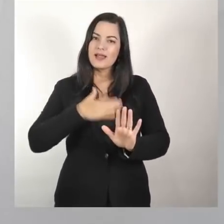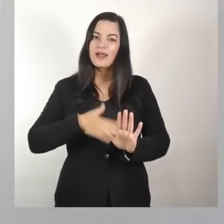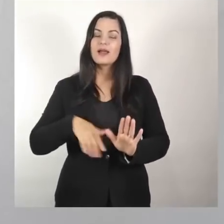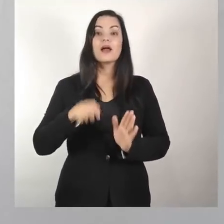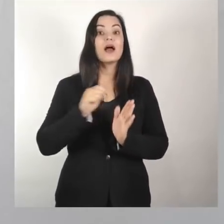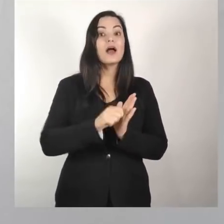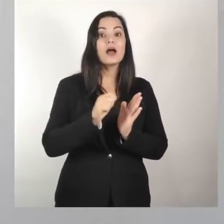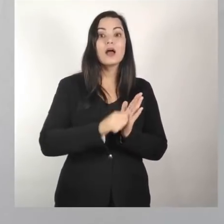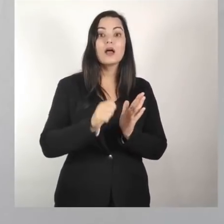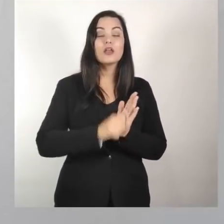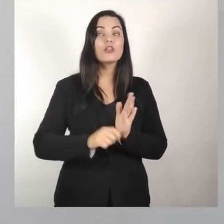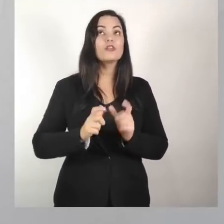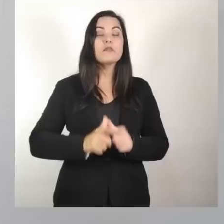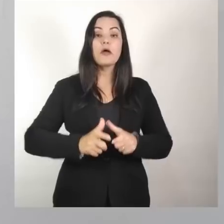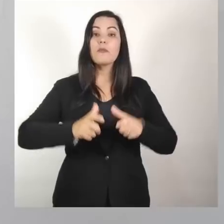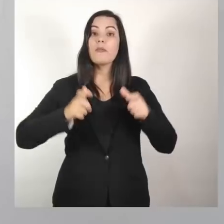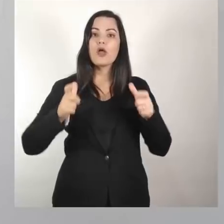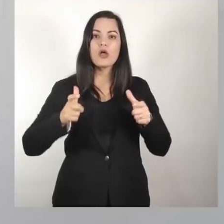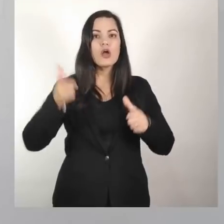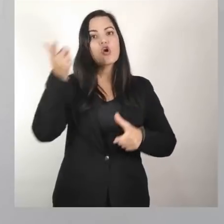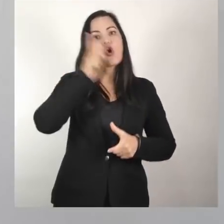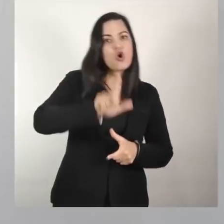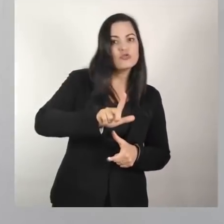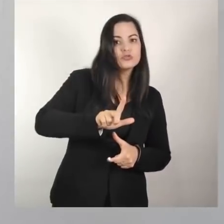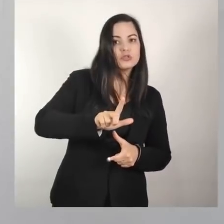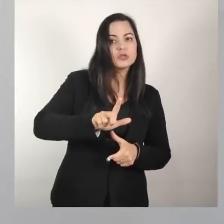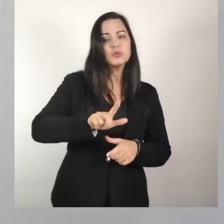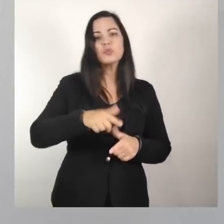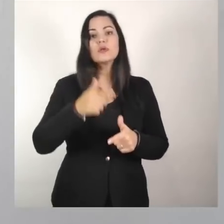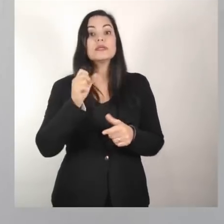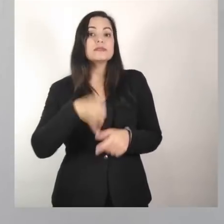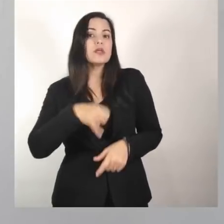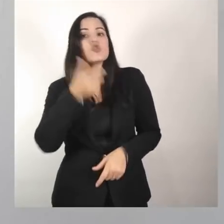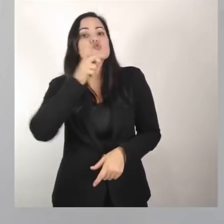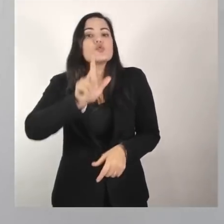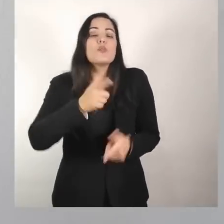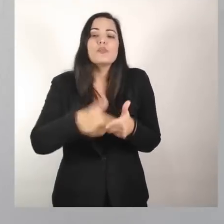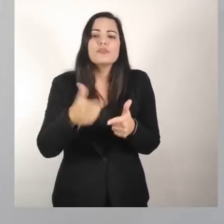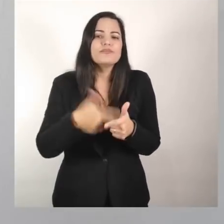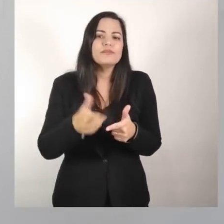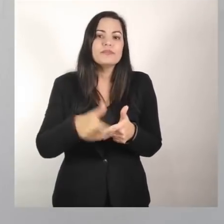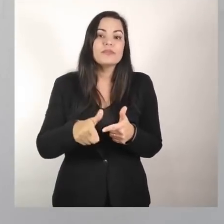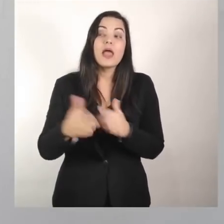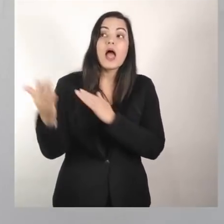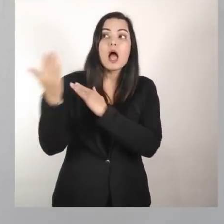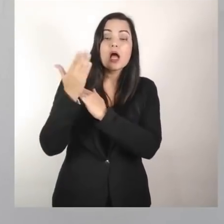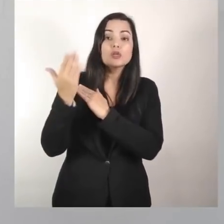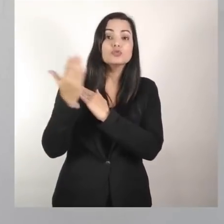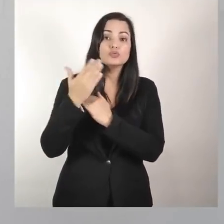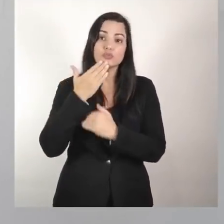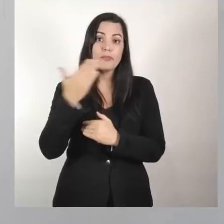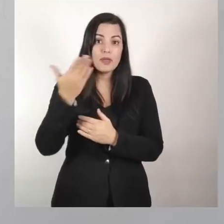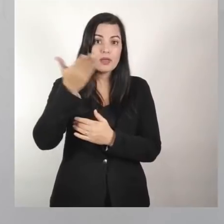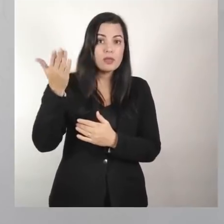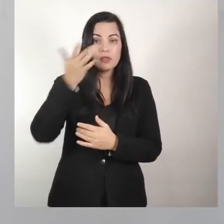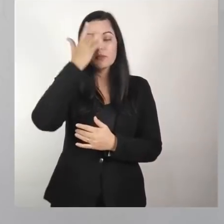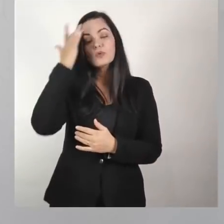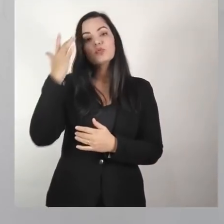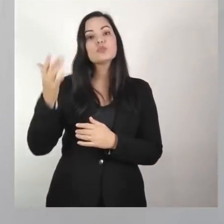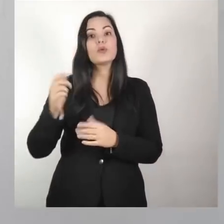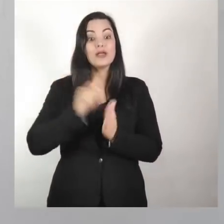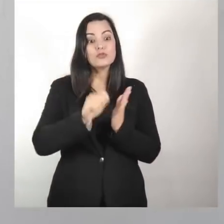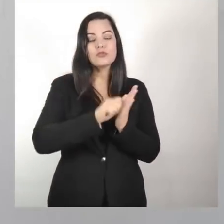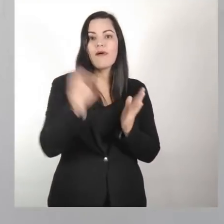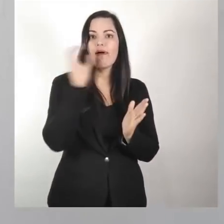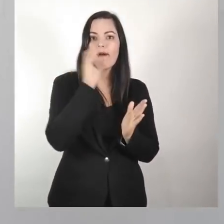Calma. Anote o maior número possível de palavras. Peça ajuda para alguém para conseguir anotar